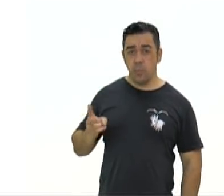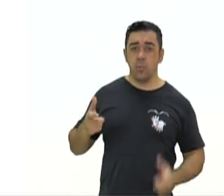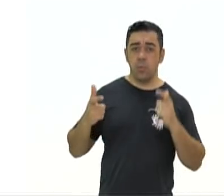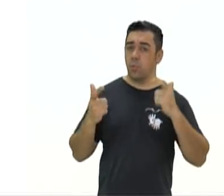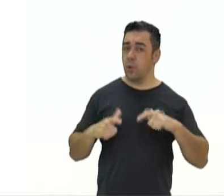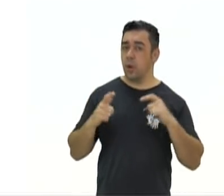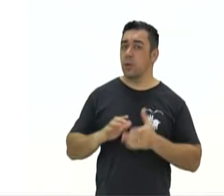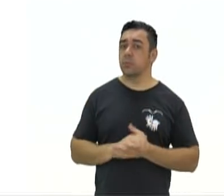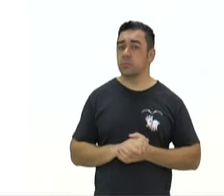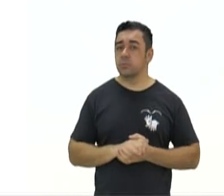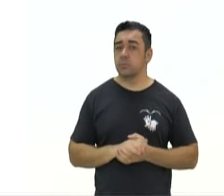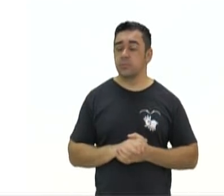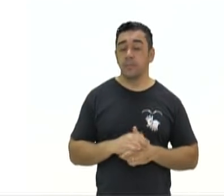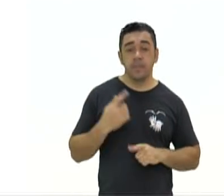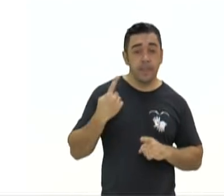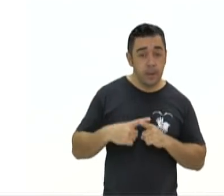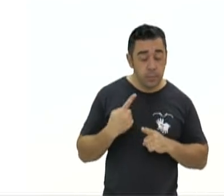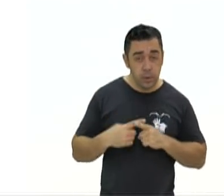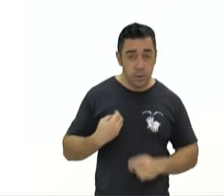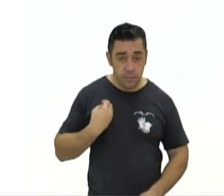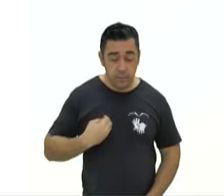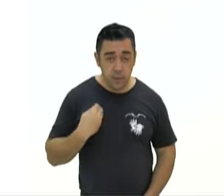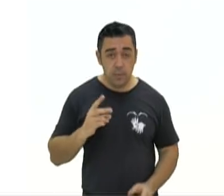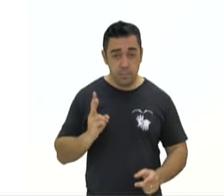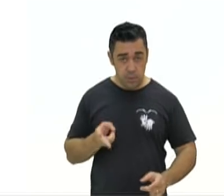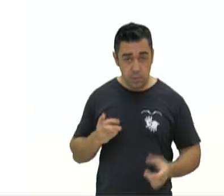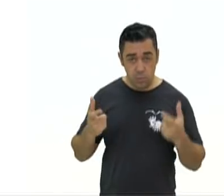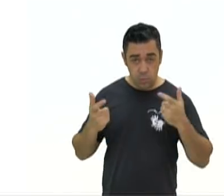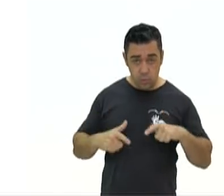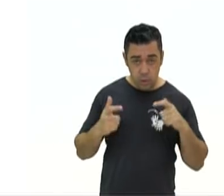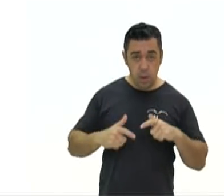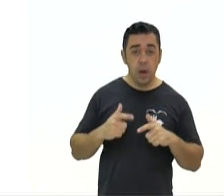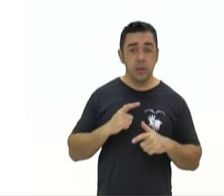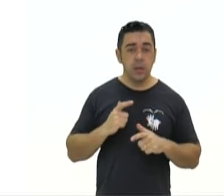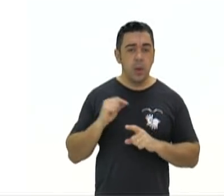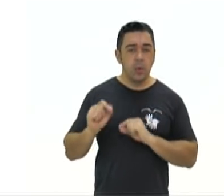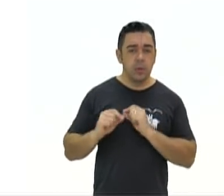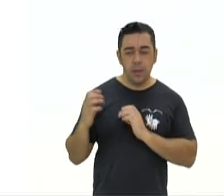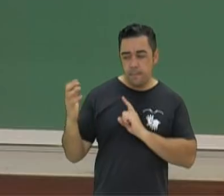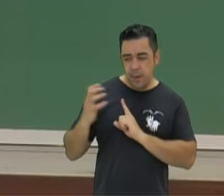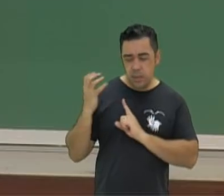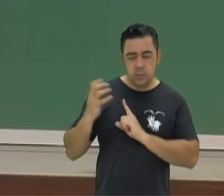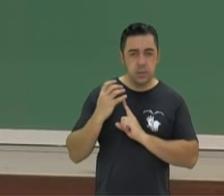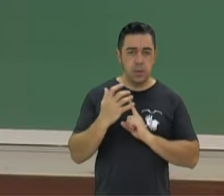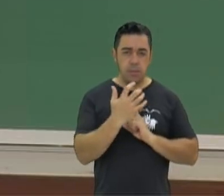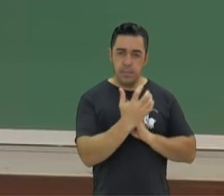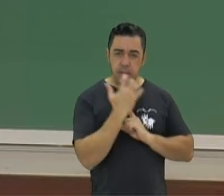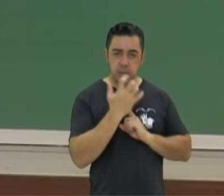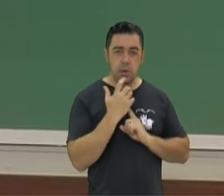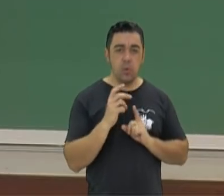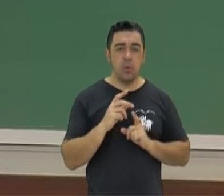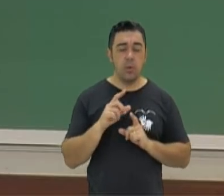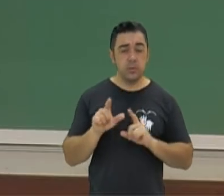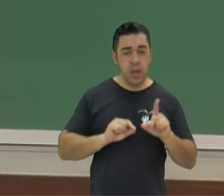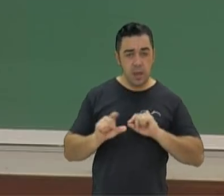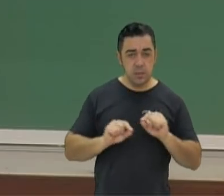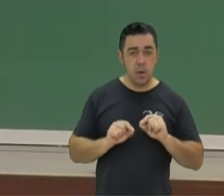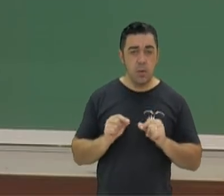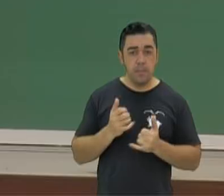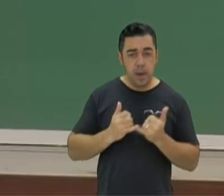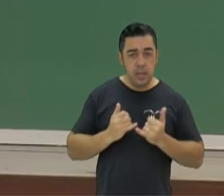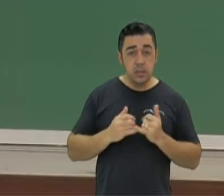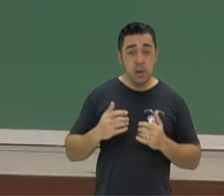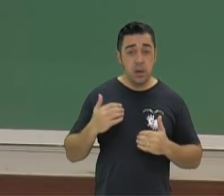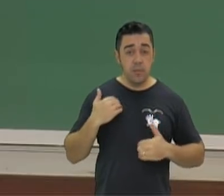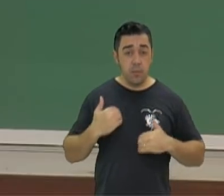caso do ictiossauro, né? Por viver em ambientes semelhantes, eles passam por pressões seletivas semelhantes. E esse formato de